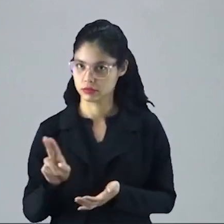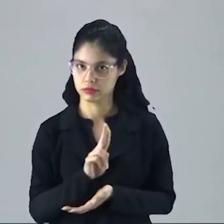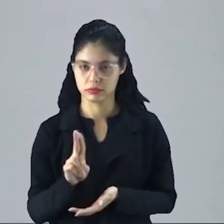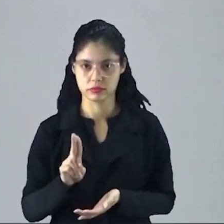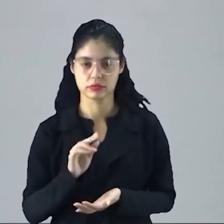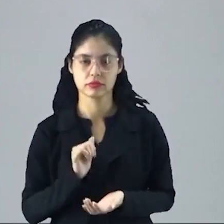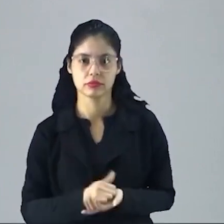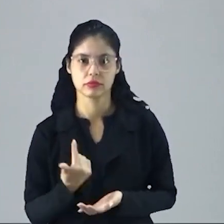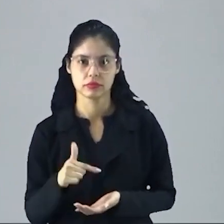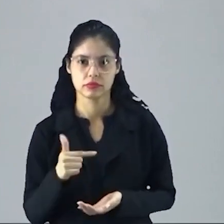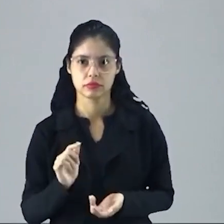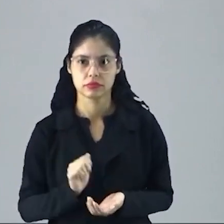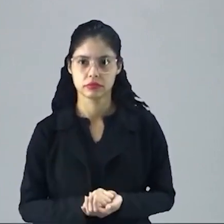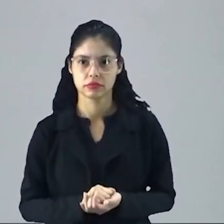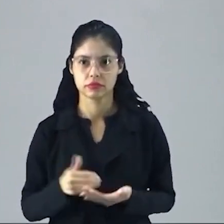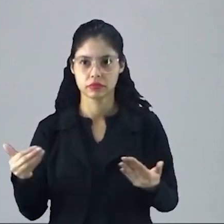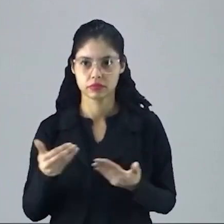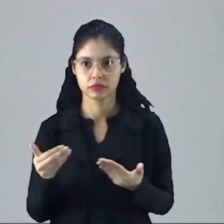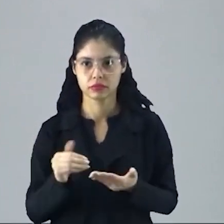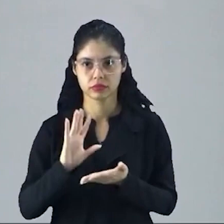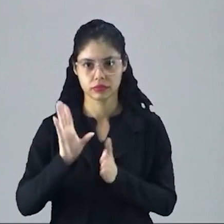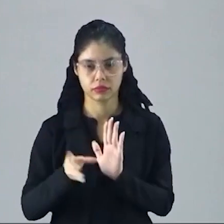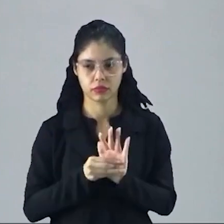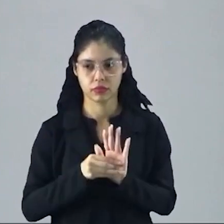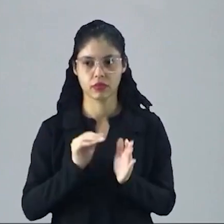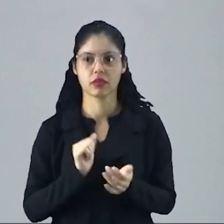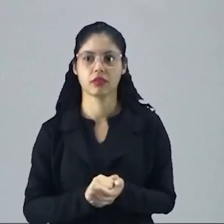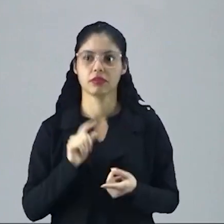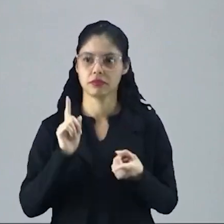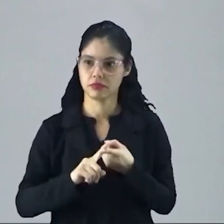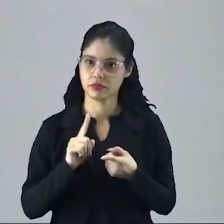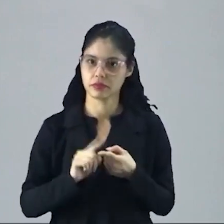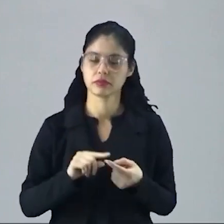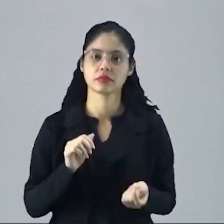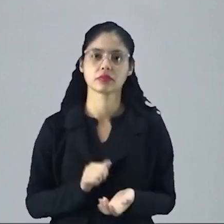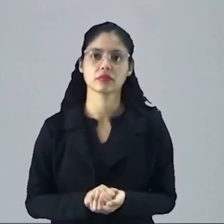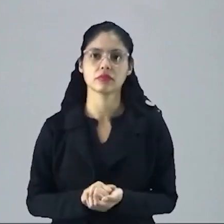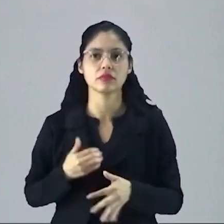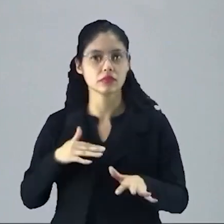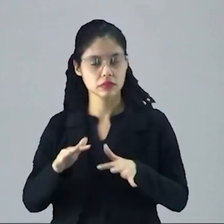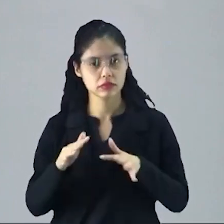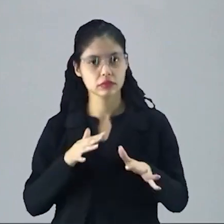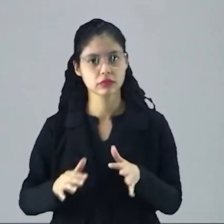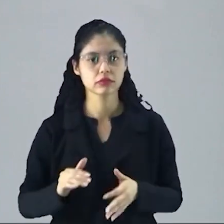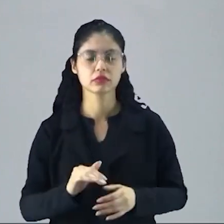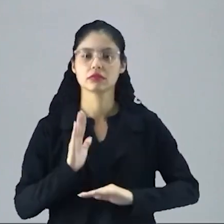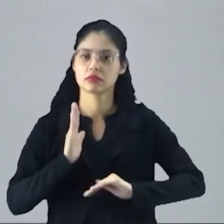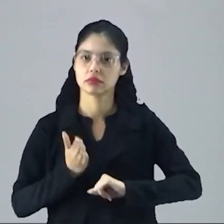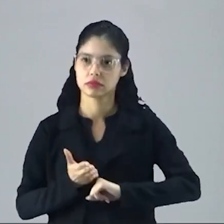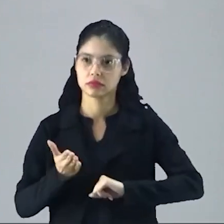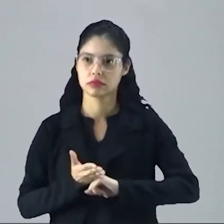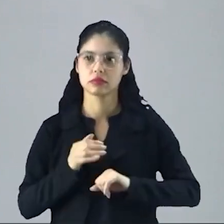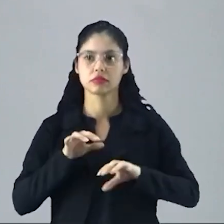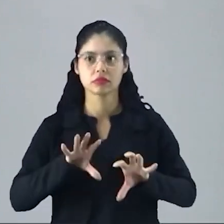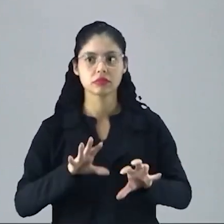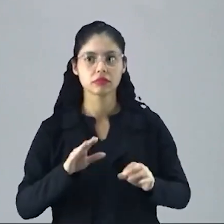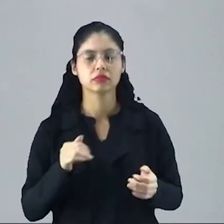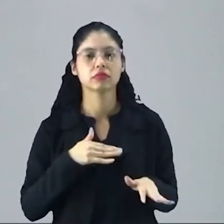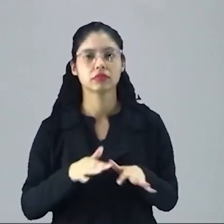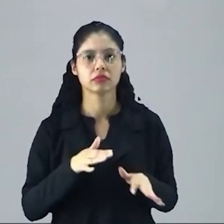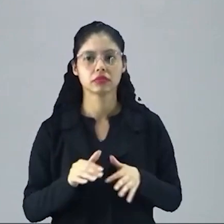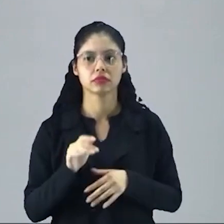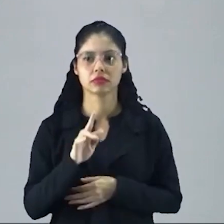nome a essa obra, e Oswald coloca esse nome justamente porque o movimento modernista era esse